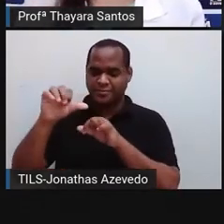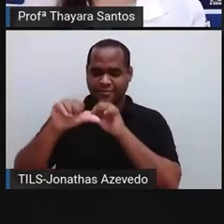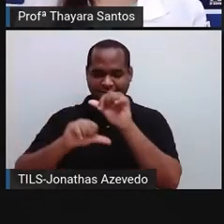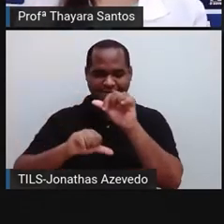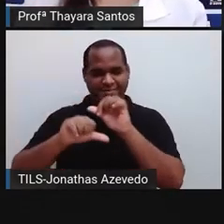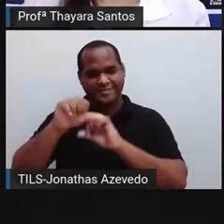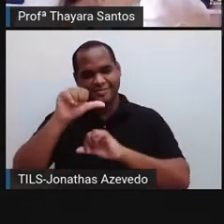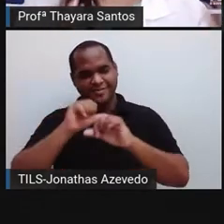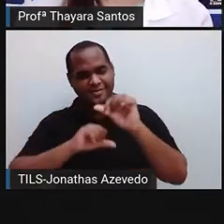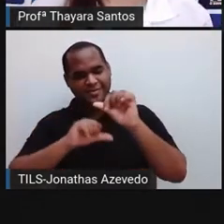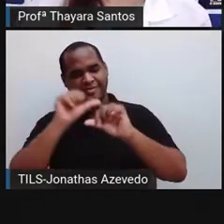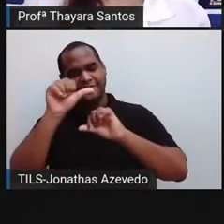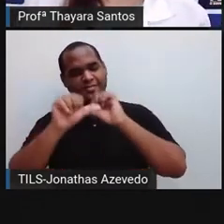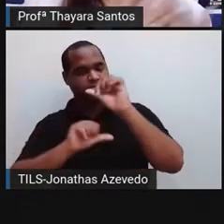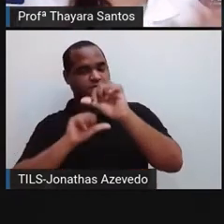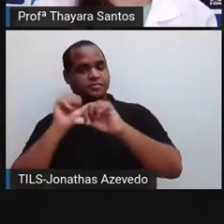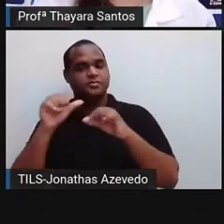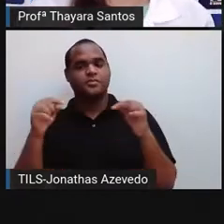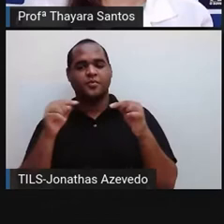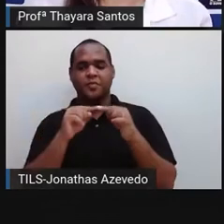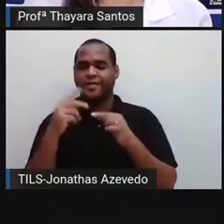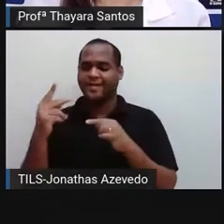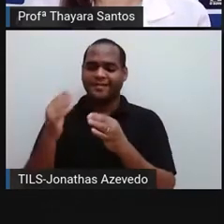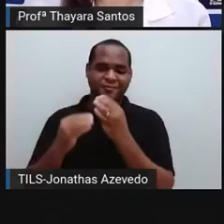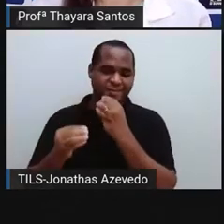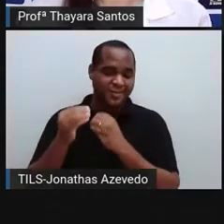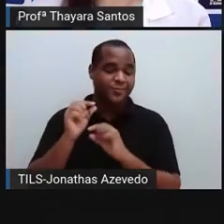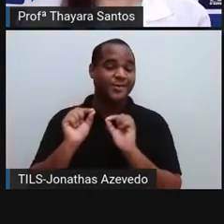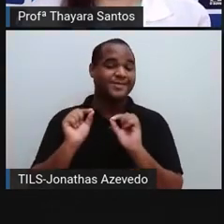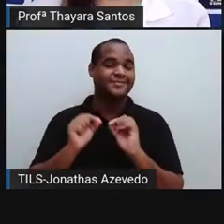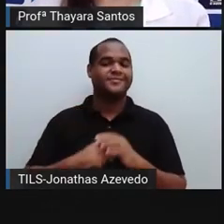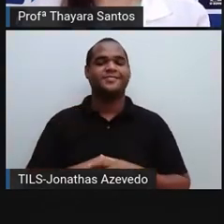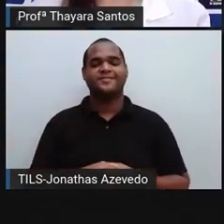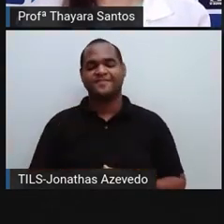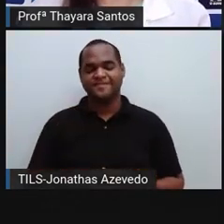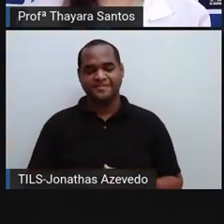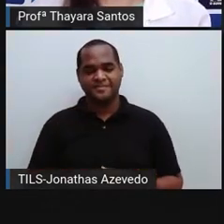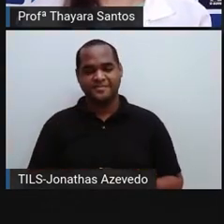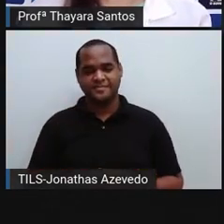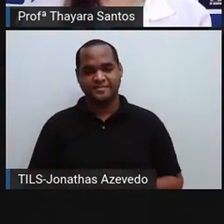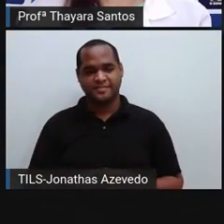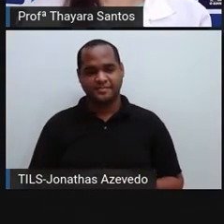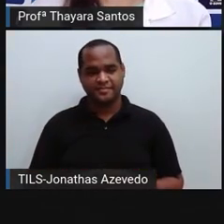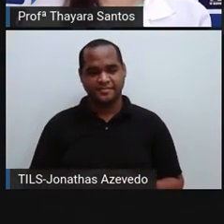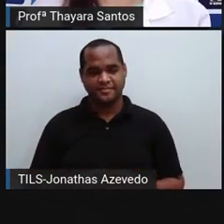dele nessa cadeia, de acordo com o que ele se alimentou antes.